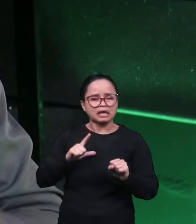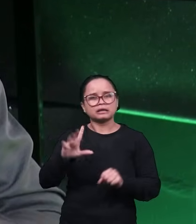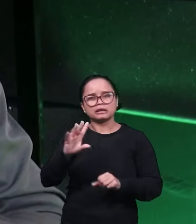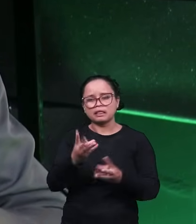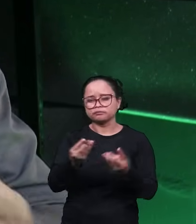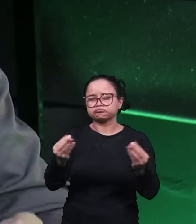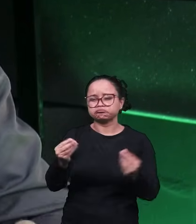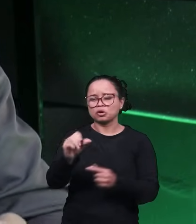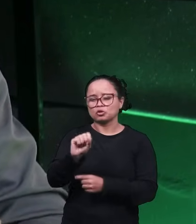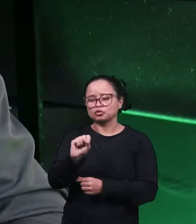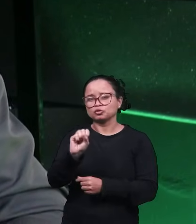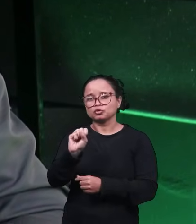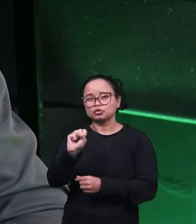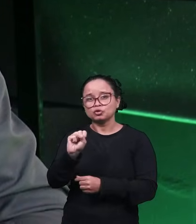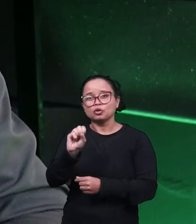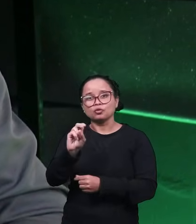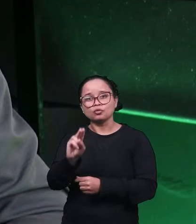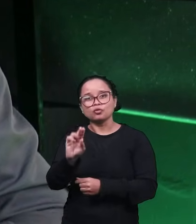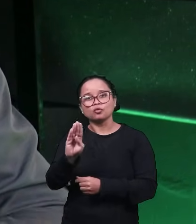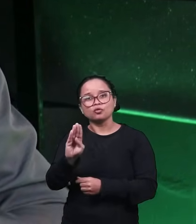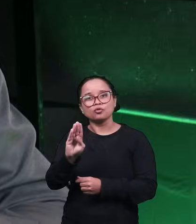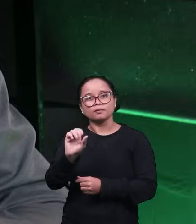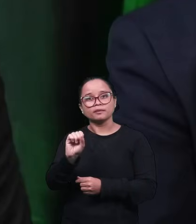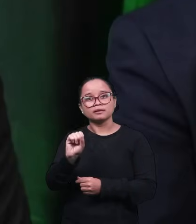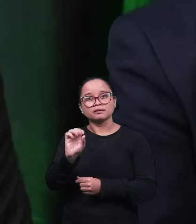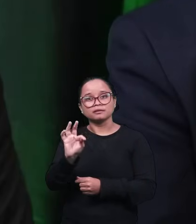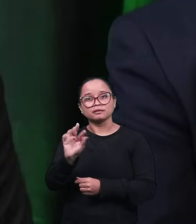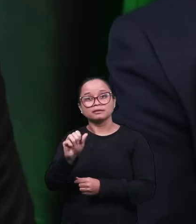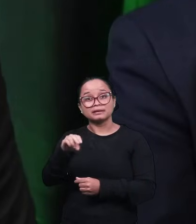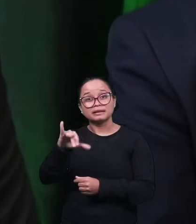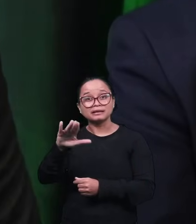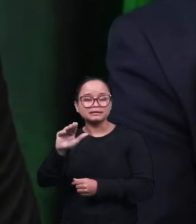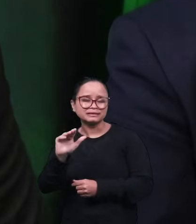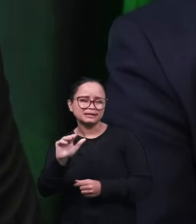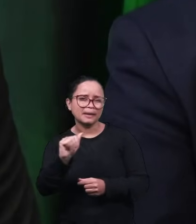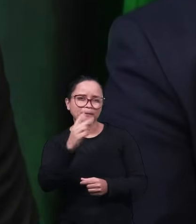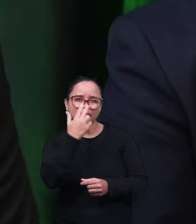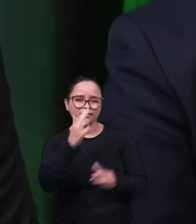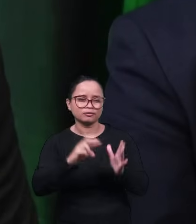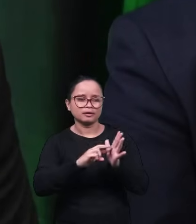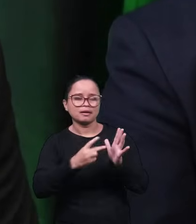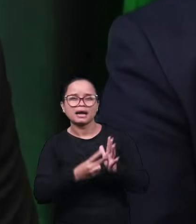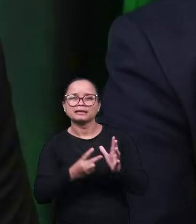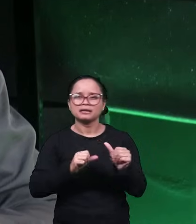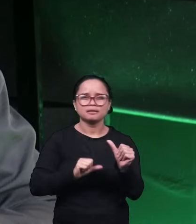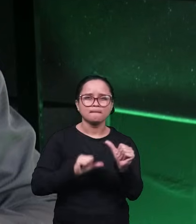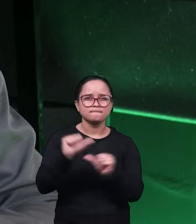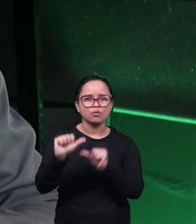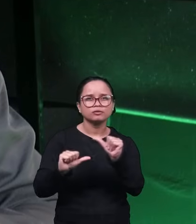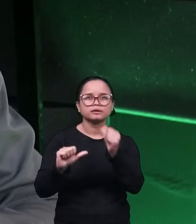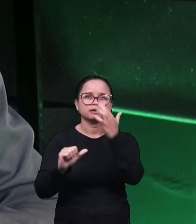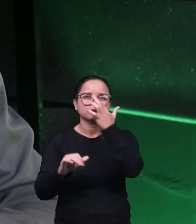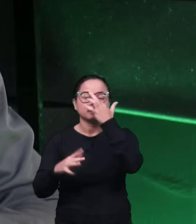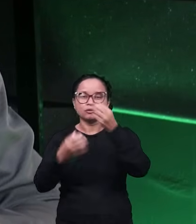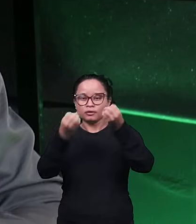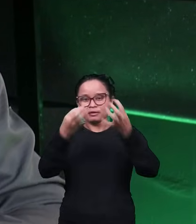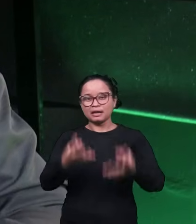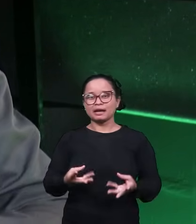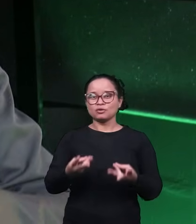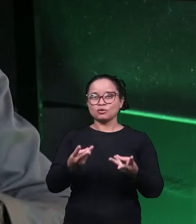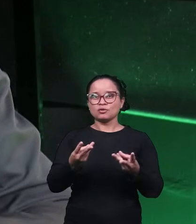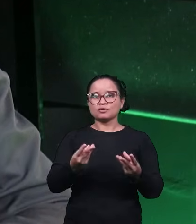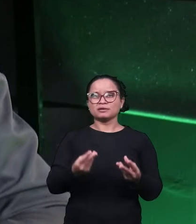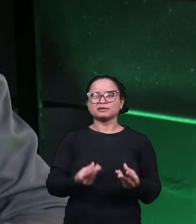para aplicar a matéria. Então ele passa a dizer... Distorce o significado da expressão. Eu vou usar agora essa expressão substância como aquilo